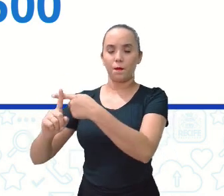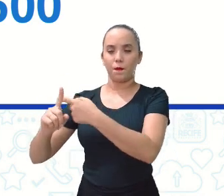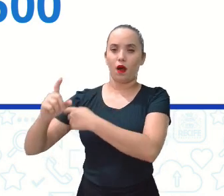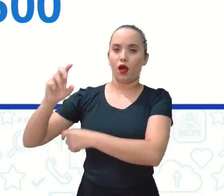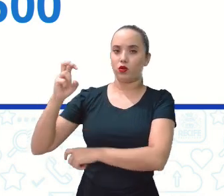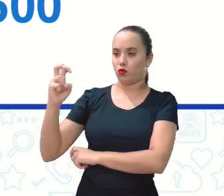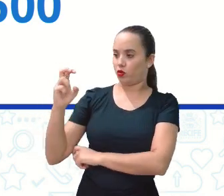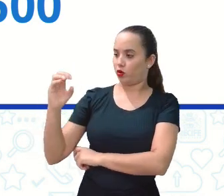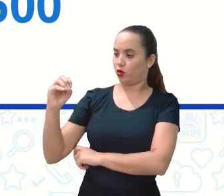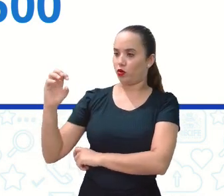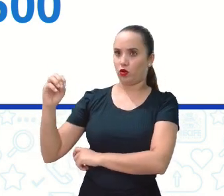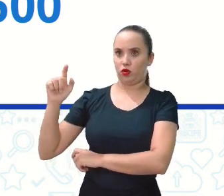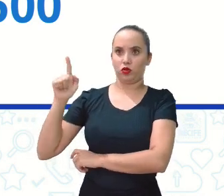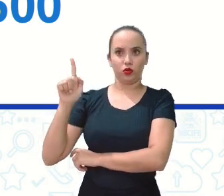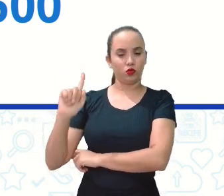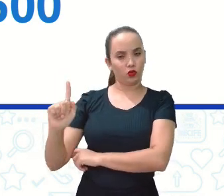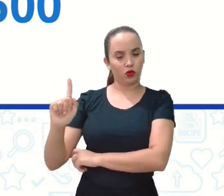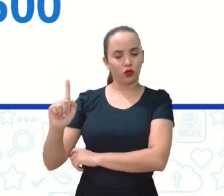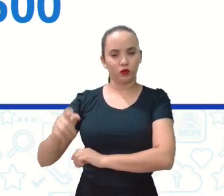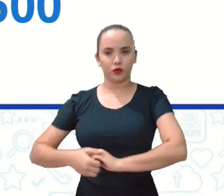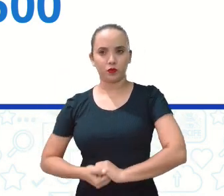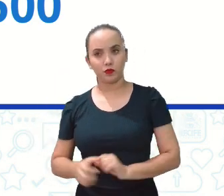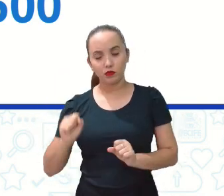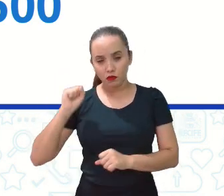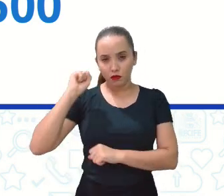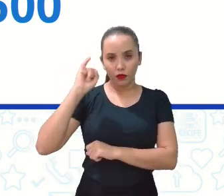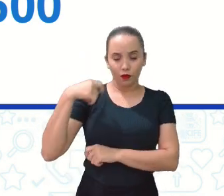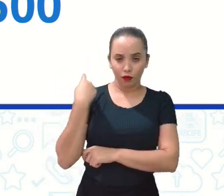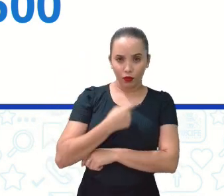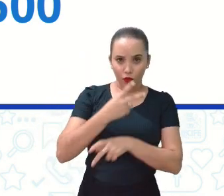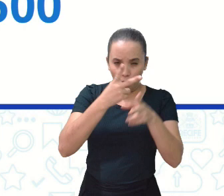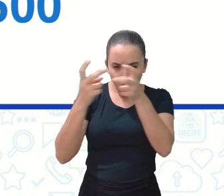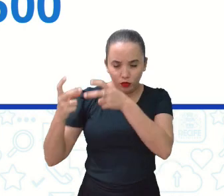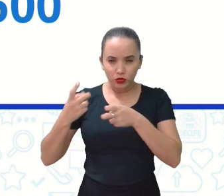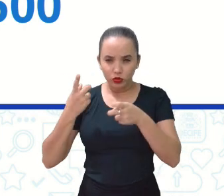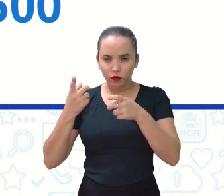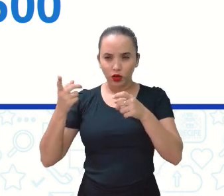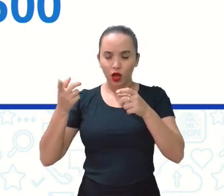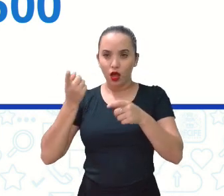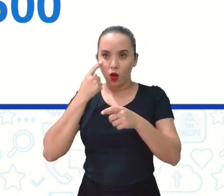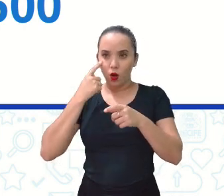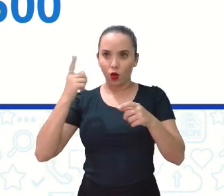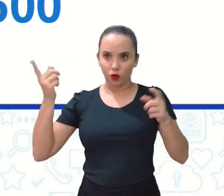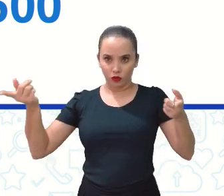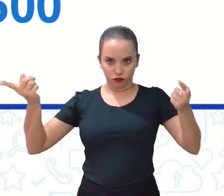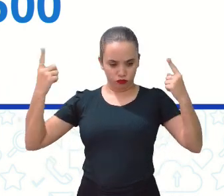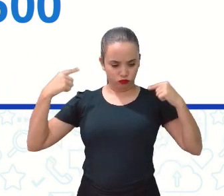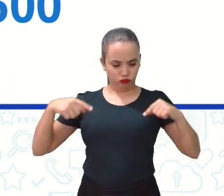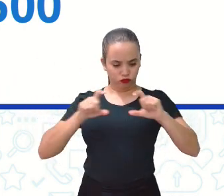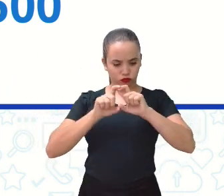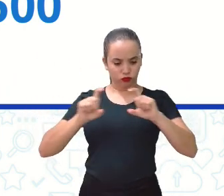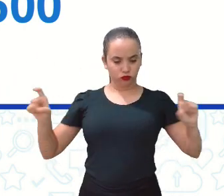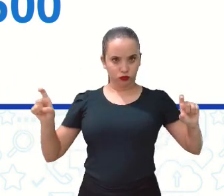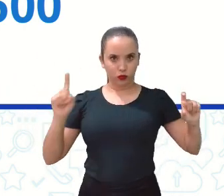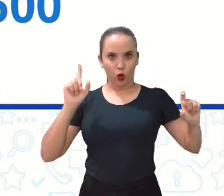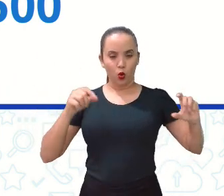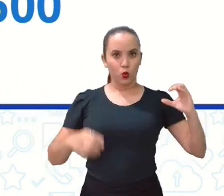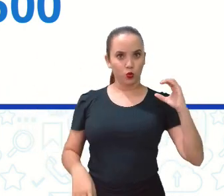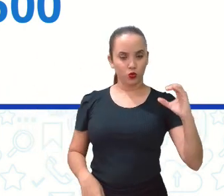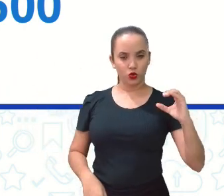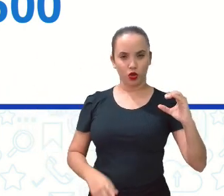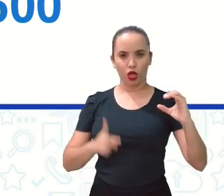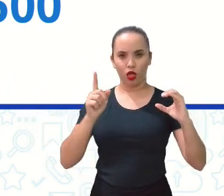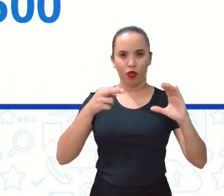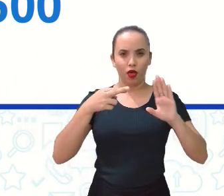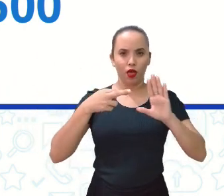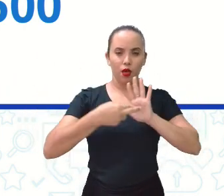observar, essa expressão que está aqui embaixo, essa equação, ela está associando, ó, por exemplo, esse C, ele representa uma